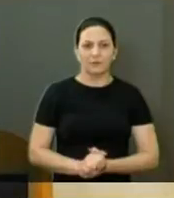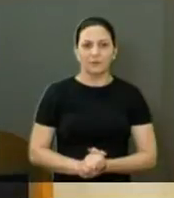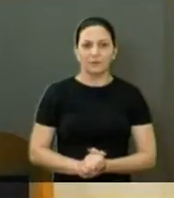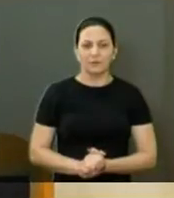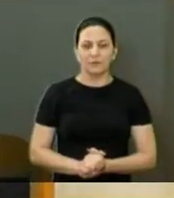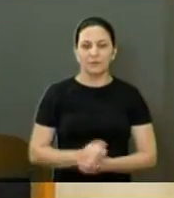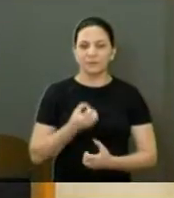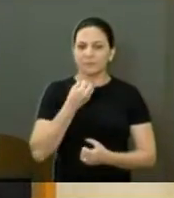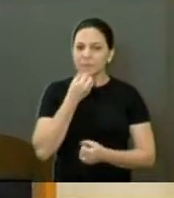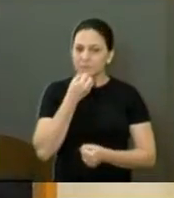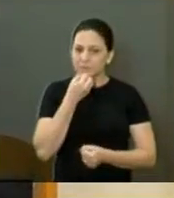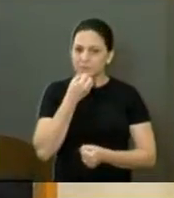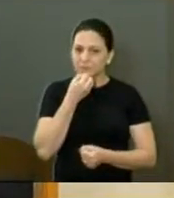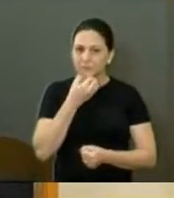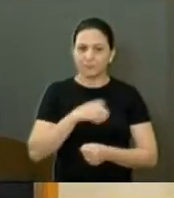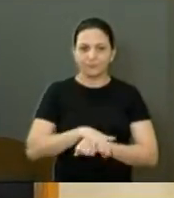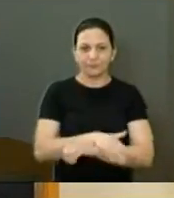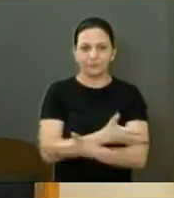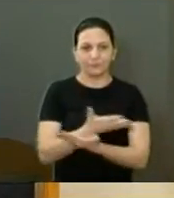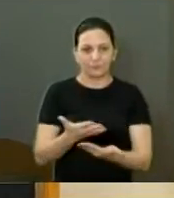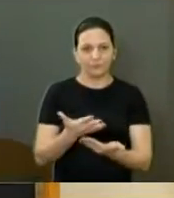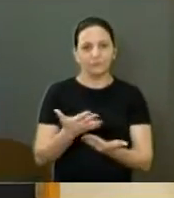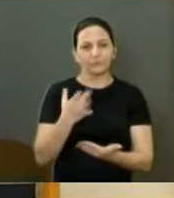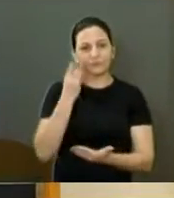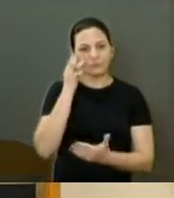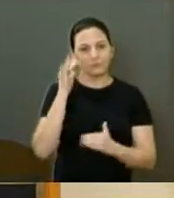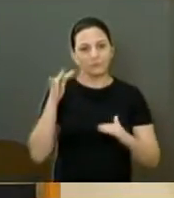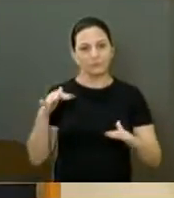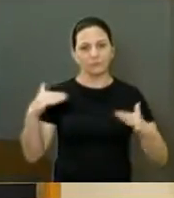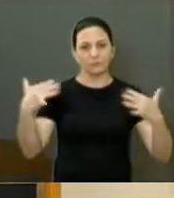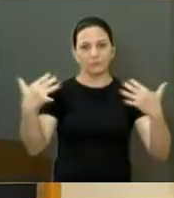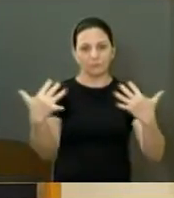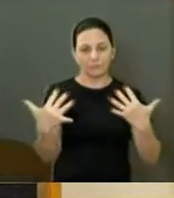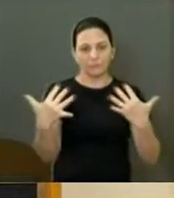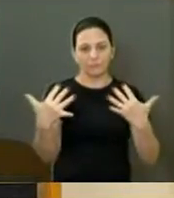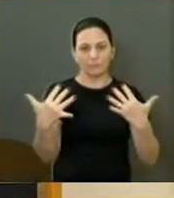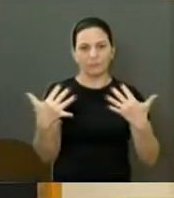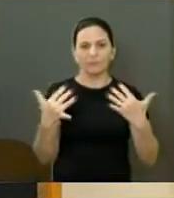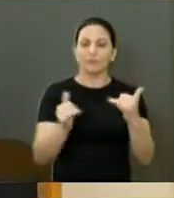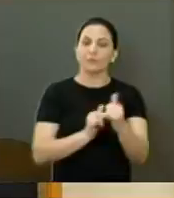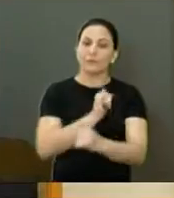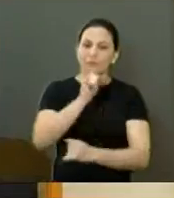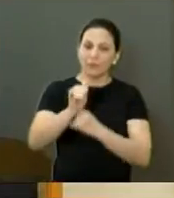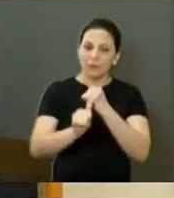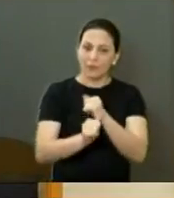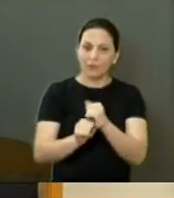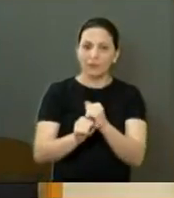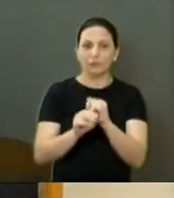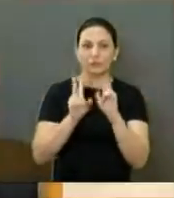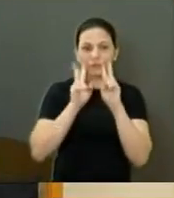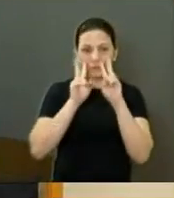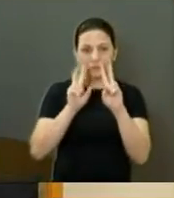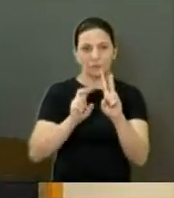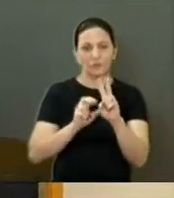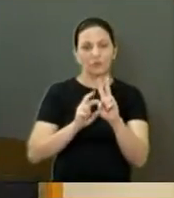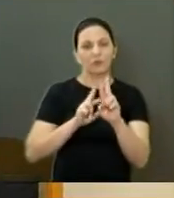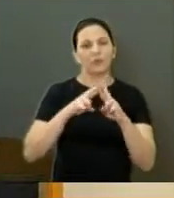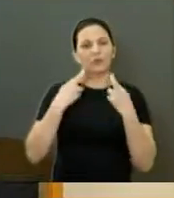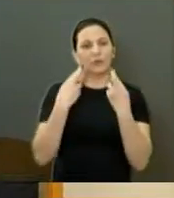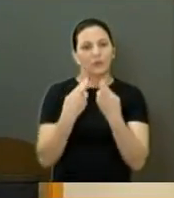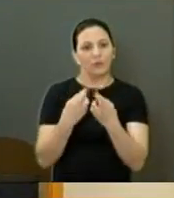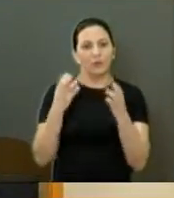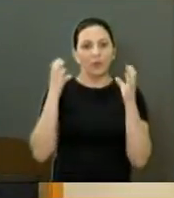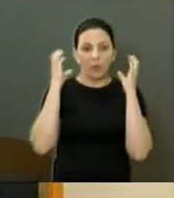Boa noite a todos presentes no plenário, também aqueles que nos acompanham via internet e posteriormente pela Rádio